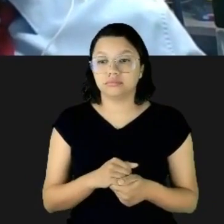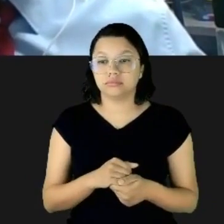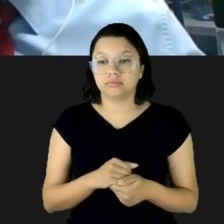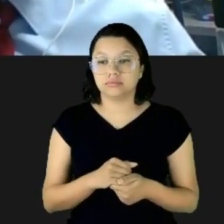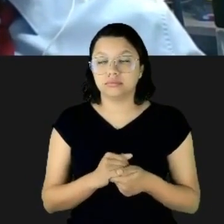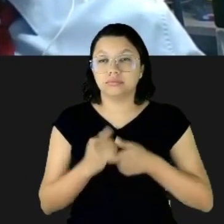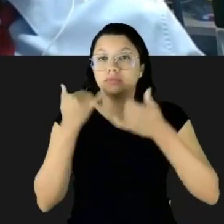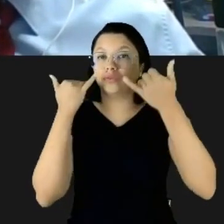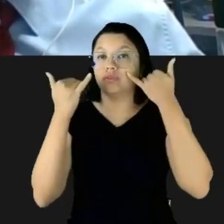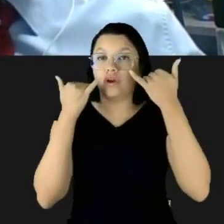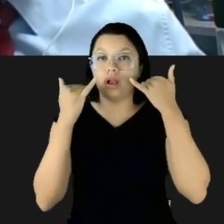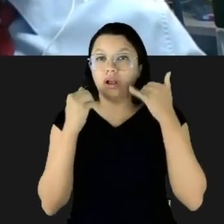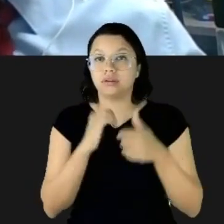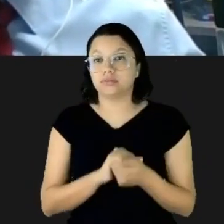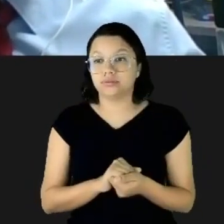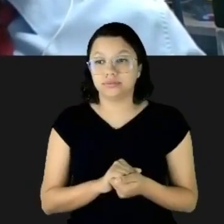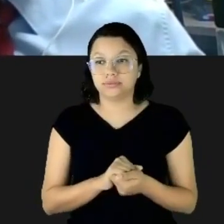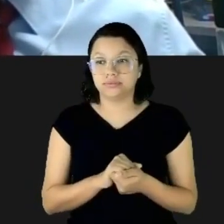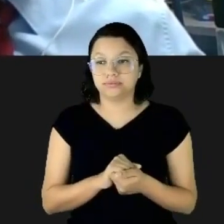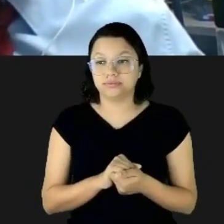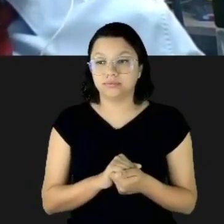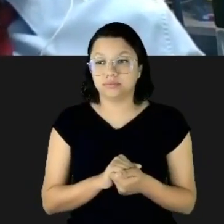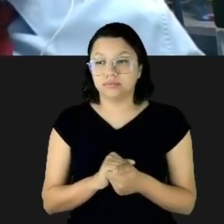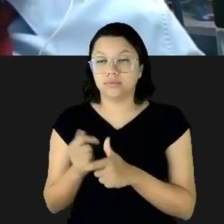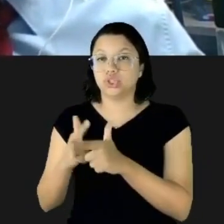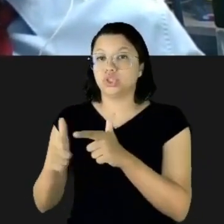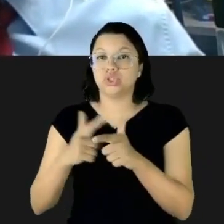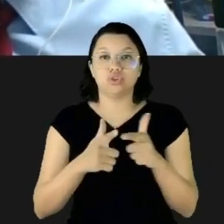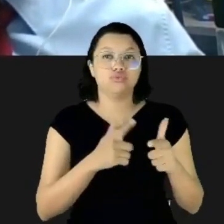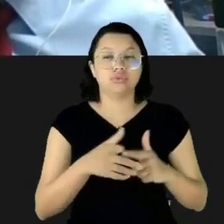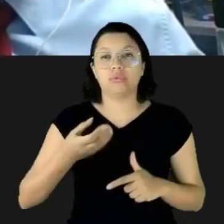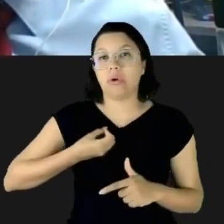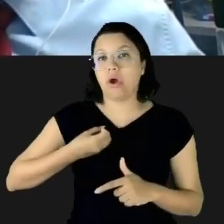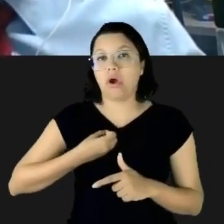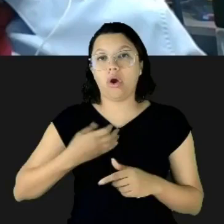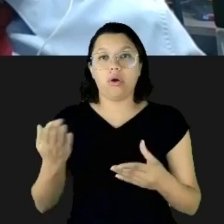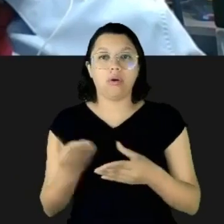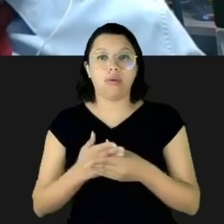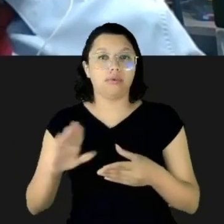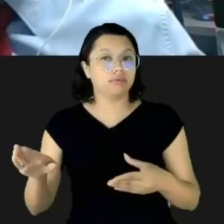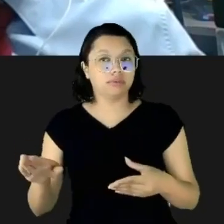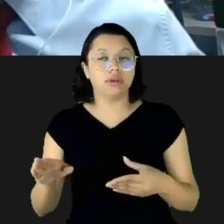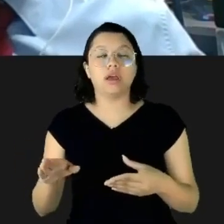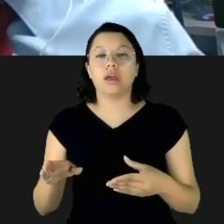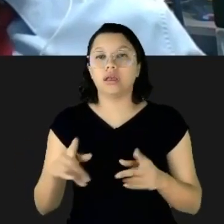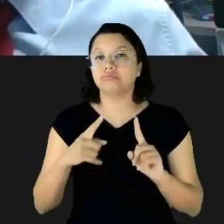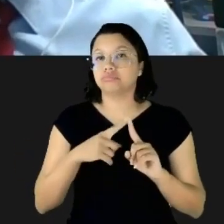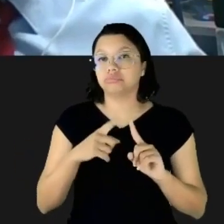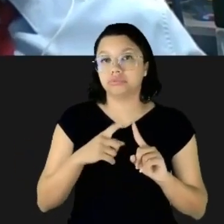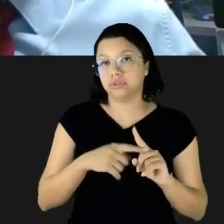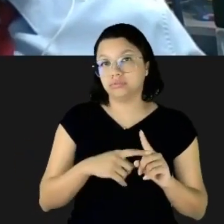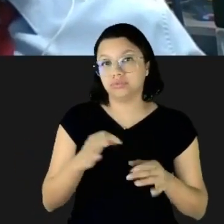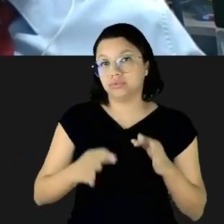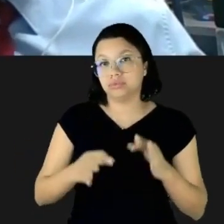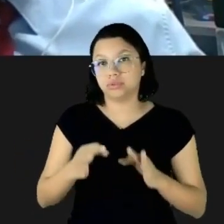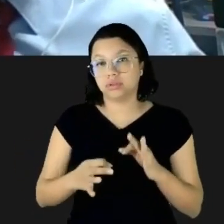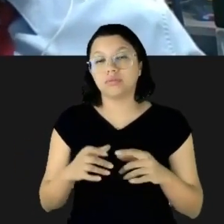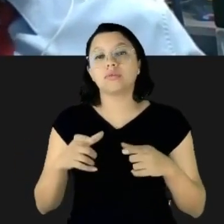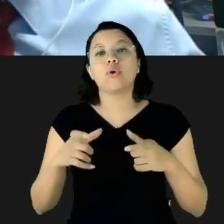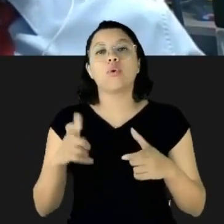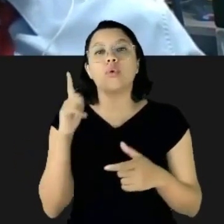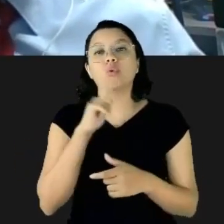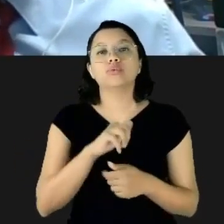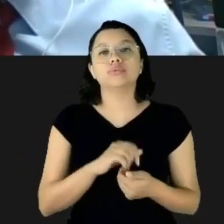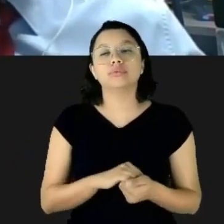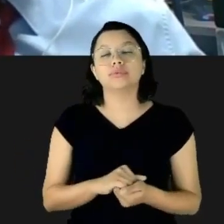informações de distribuição, número do processo, a classe judicial, e aonde você consegue